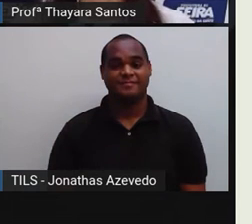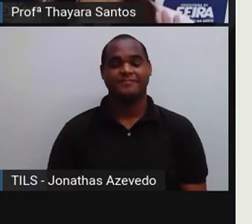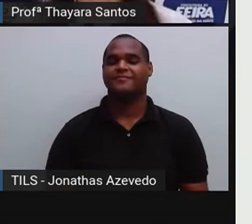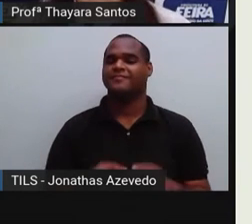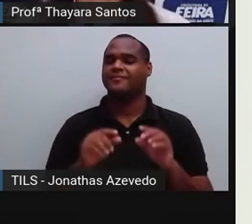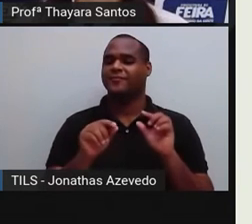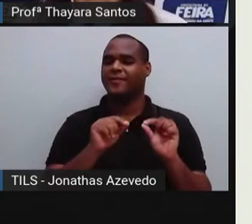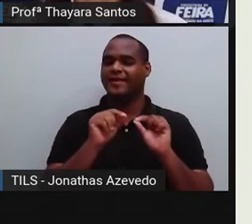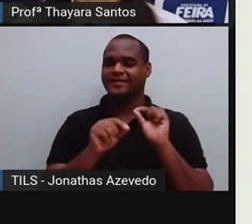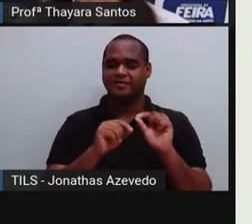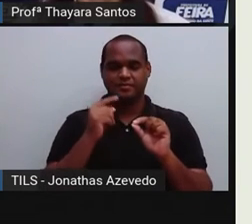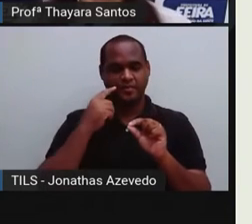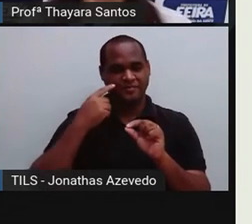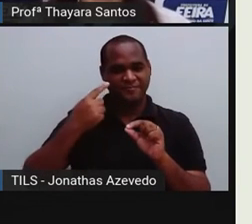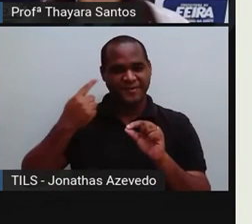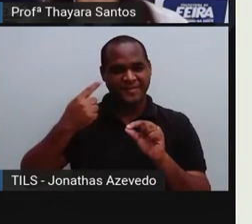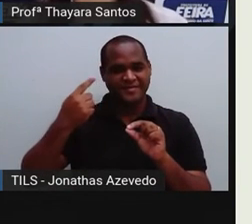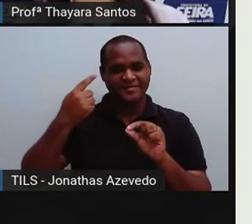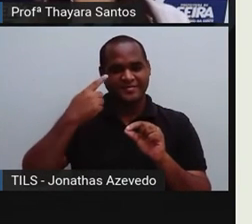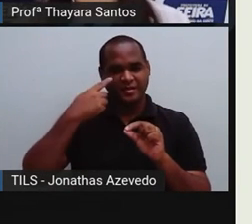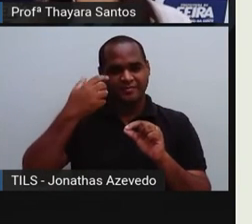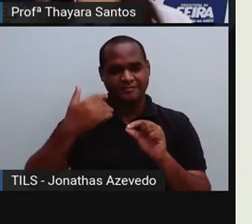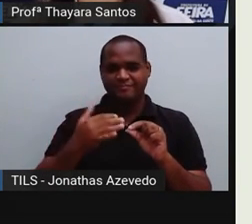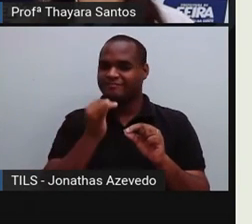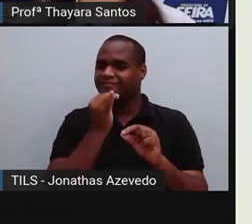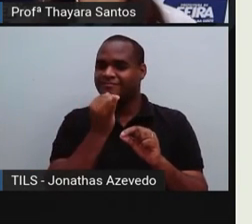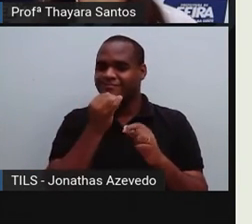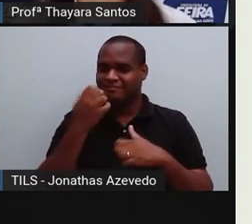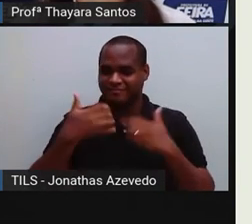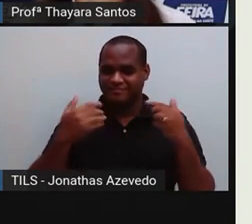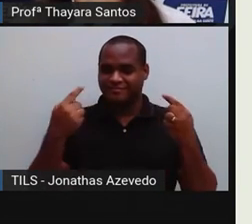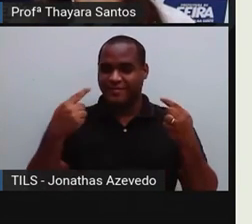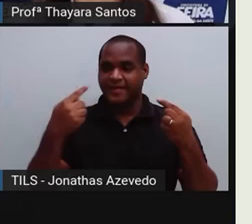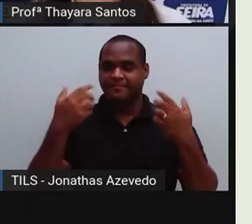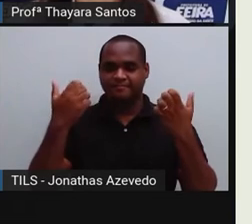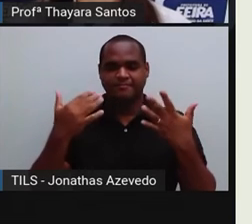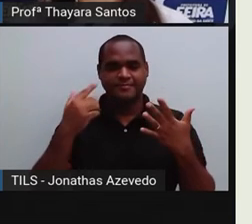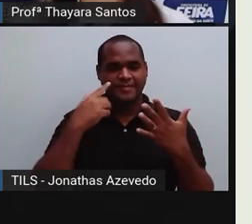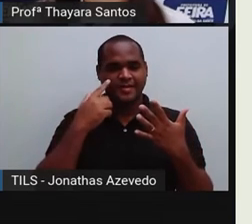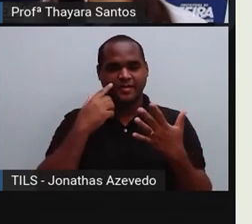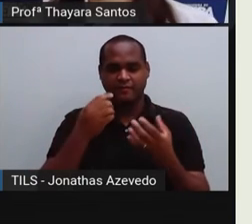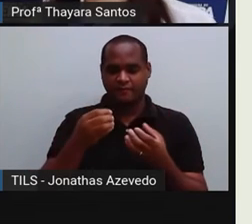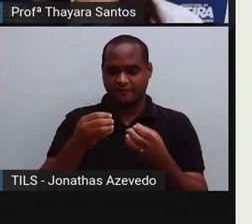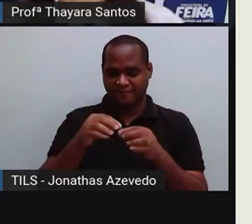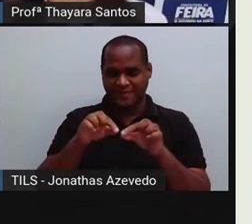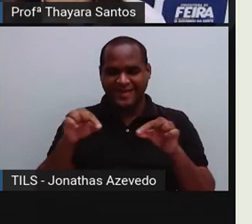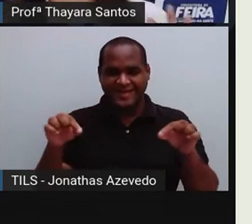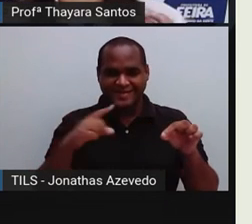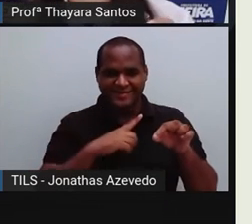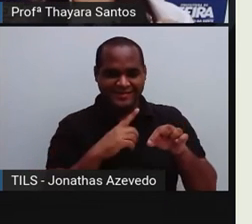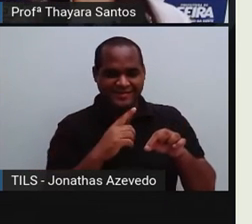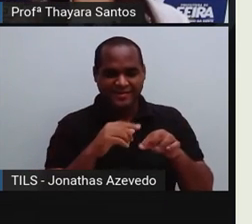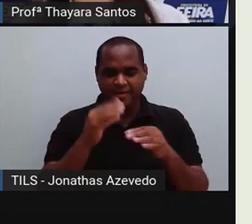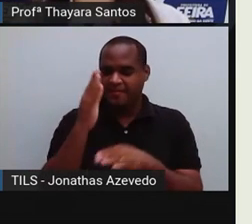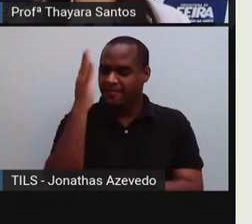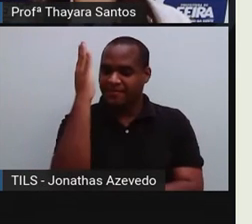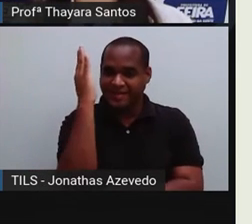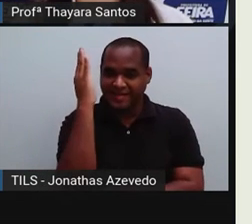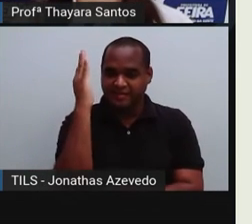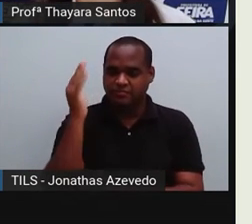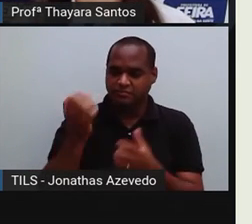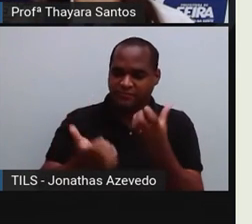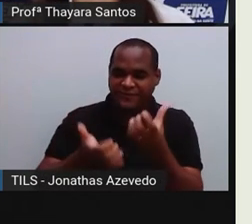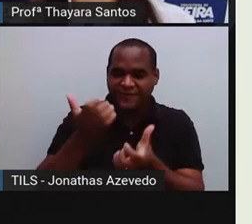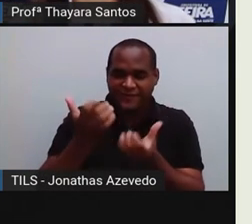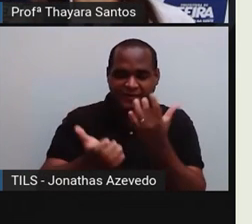Então, no primeiro exemplo que eu coloquei para vocês da primeira página, tem a madeira queimando. Então, quando a madeira queima, ela entra num